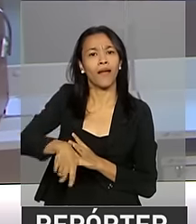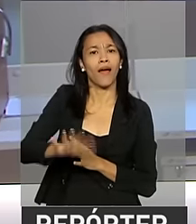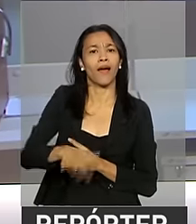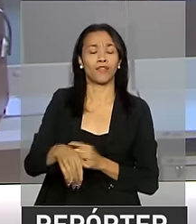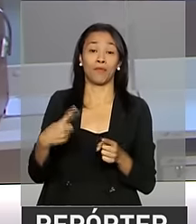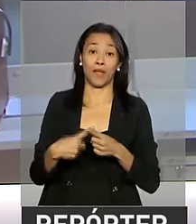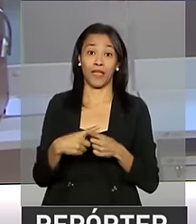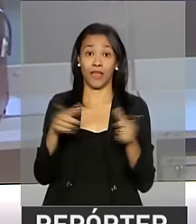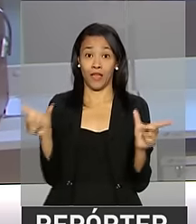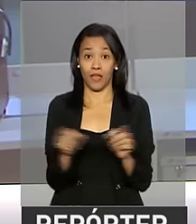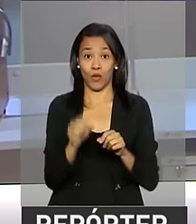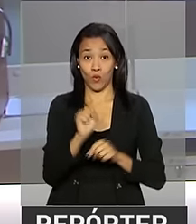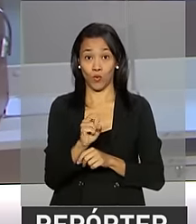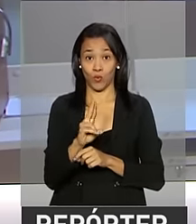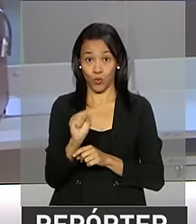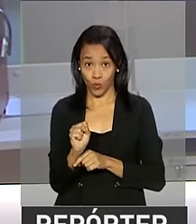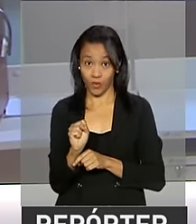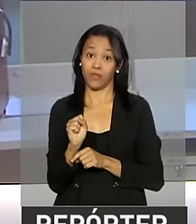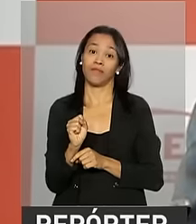o Sistema Único de Saúde.